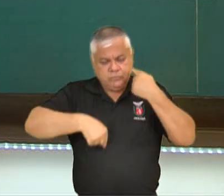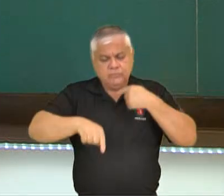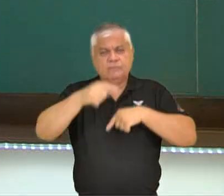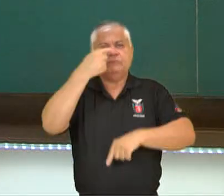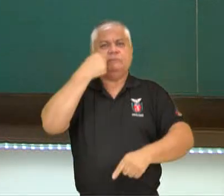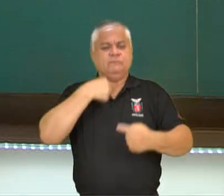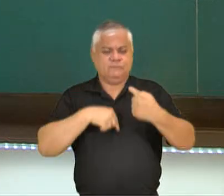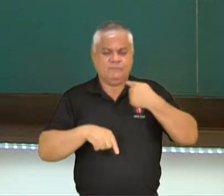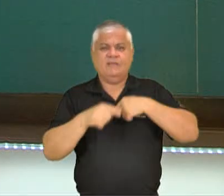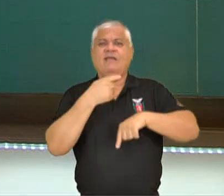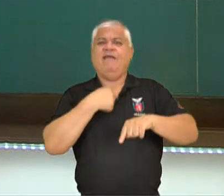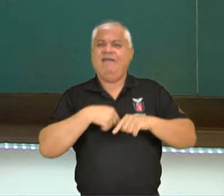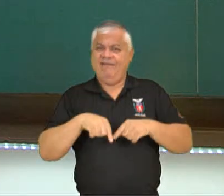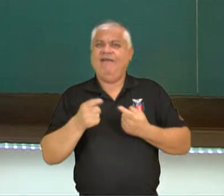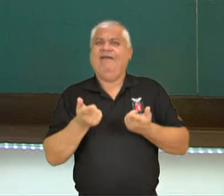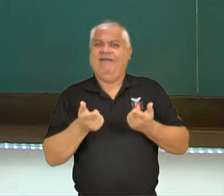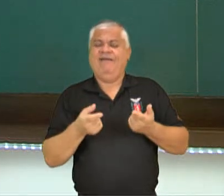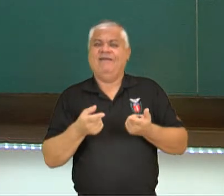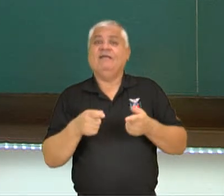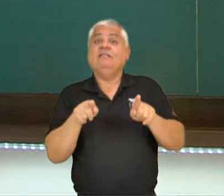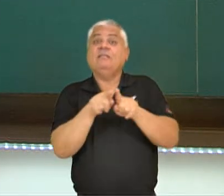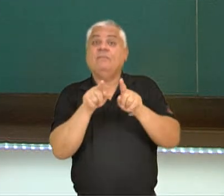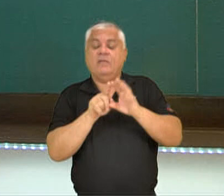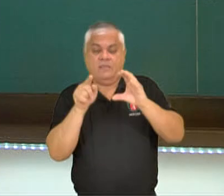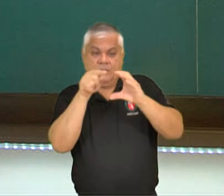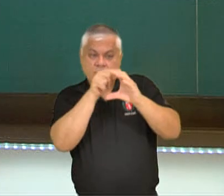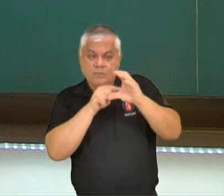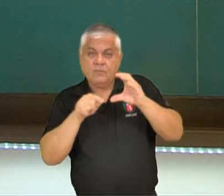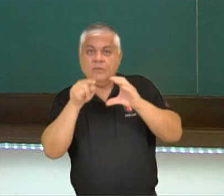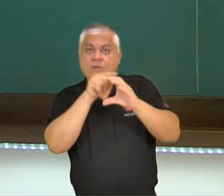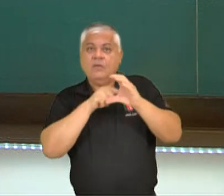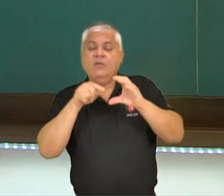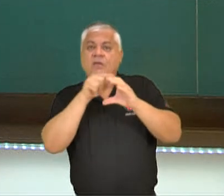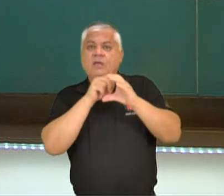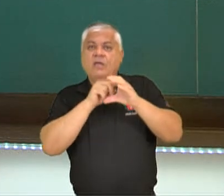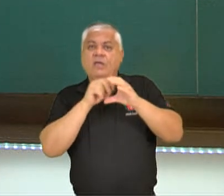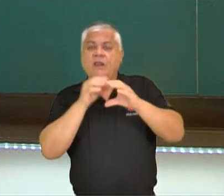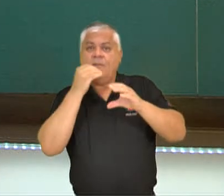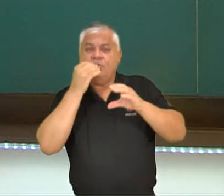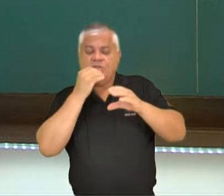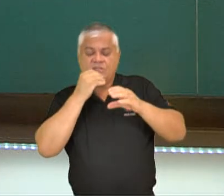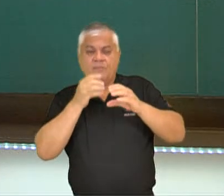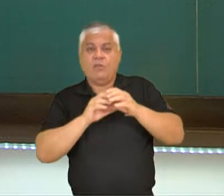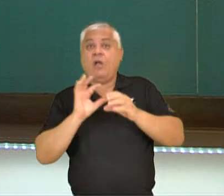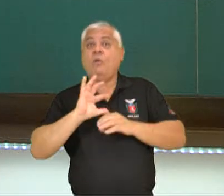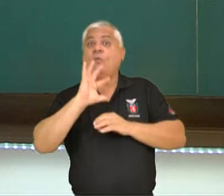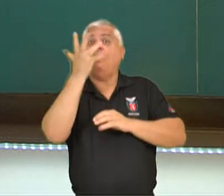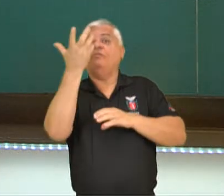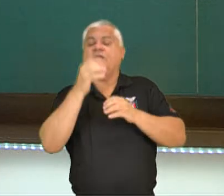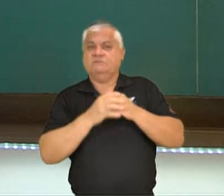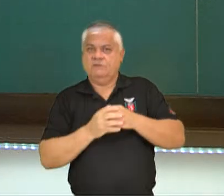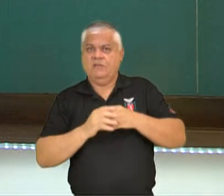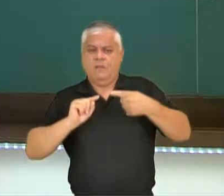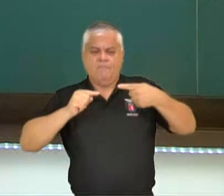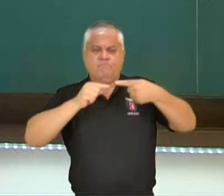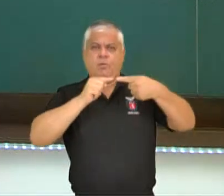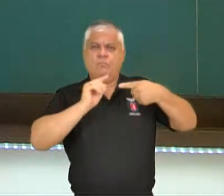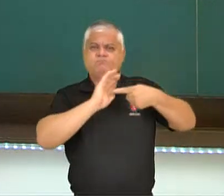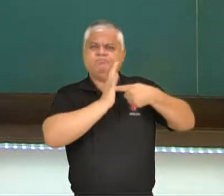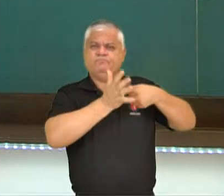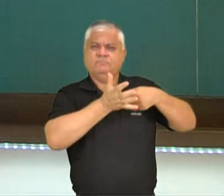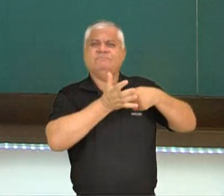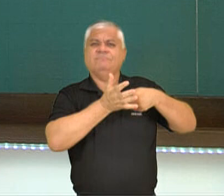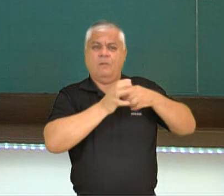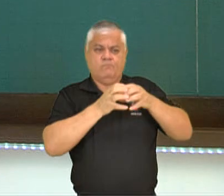gases, além do que essas hemácias, elas também acabam acumulando nos vasos sanguíneos, causando os trombos. Então a pessoa tem mais chance de ter